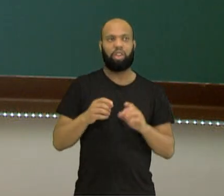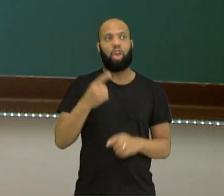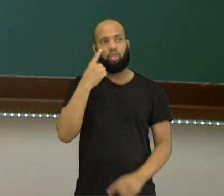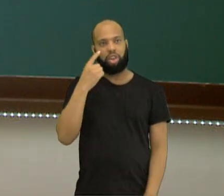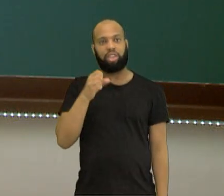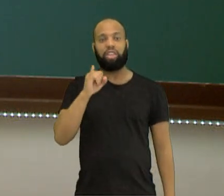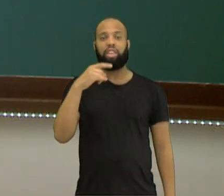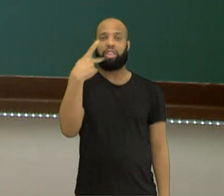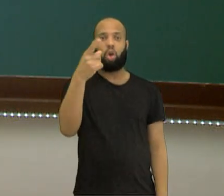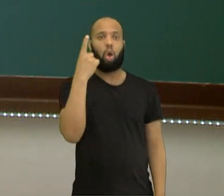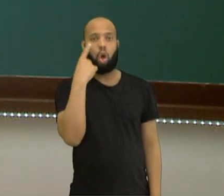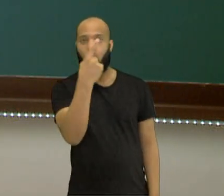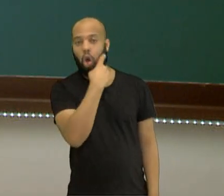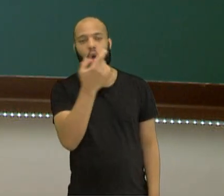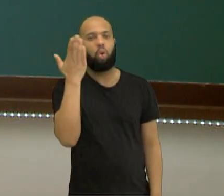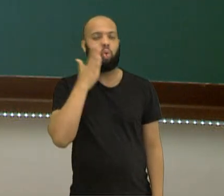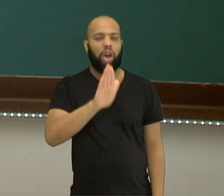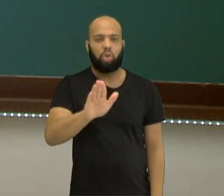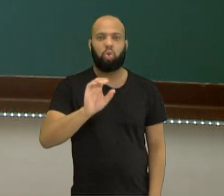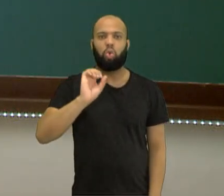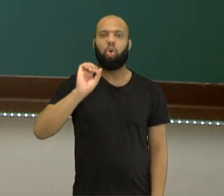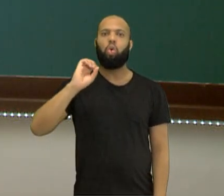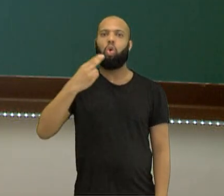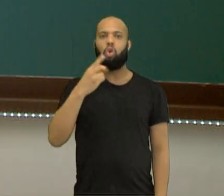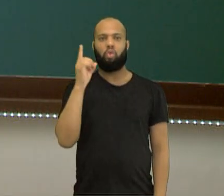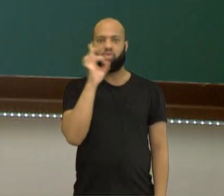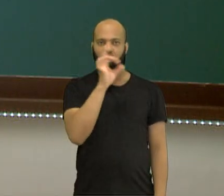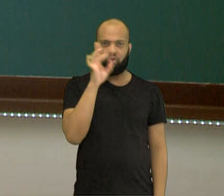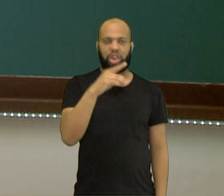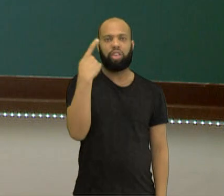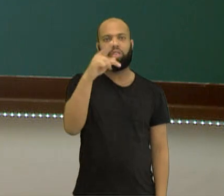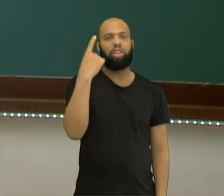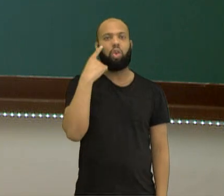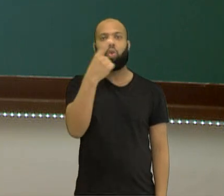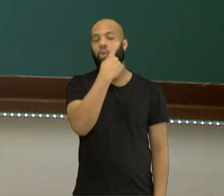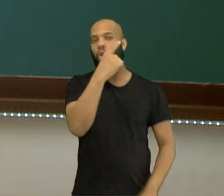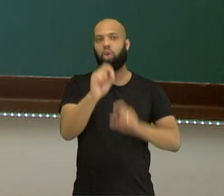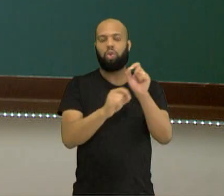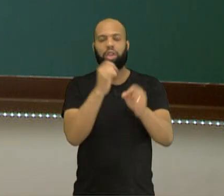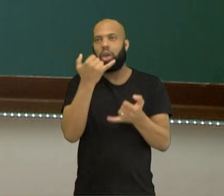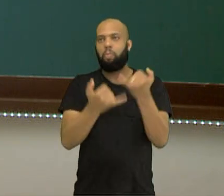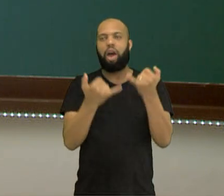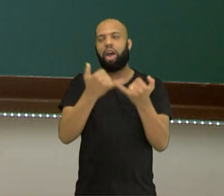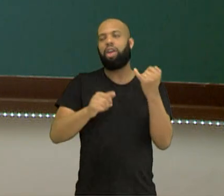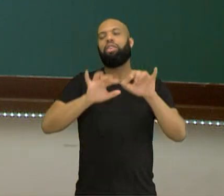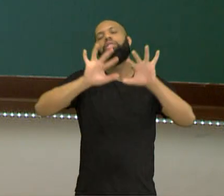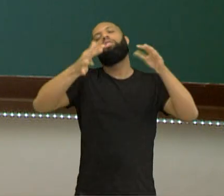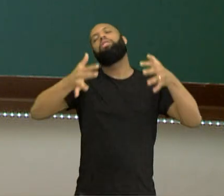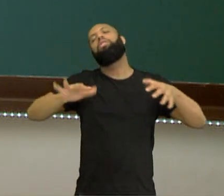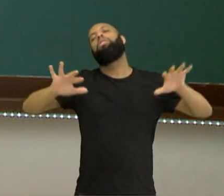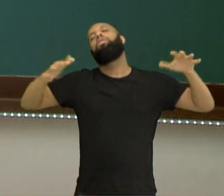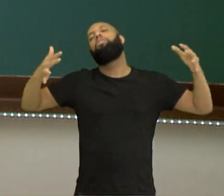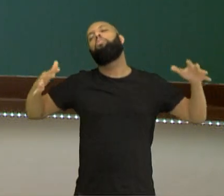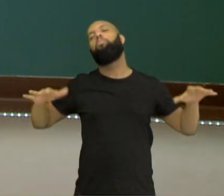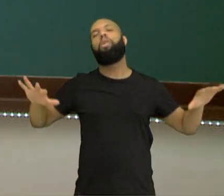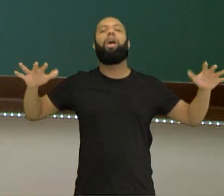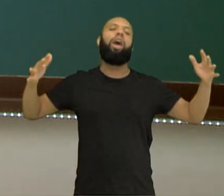posso falar, ou verdes, eu posso falar que seus olhos são um mar profundo. Isso é metáfora.